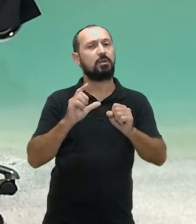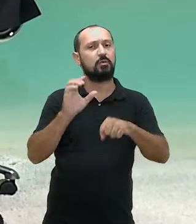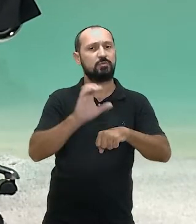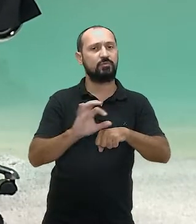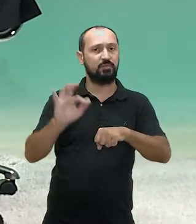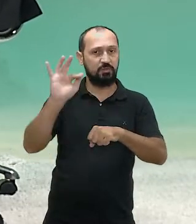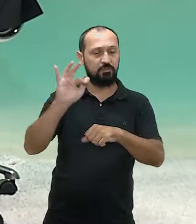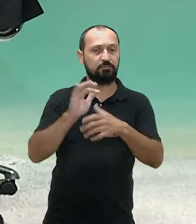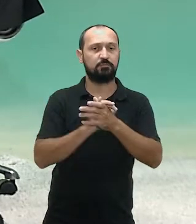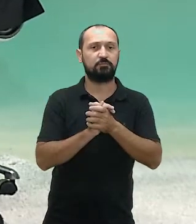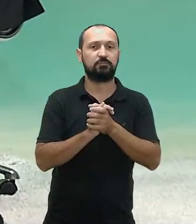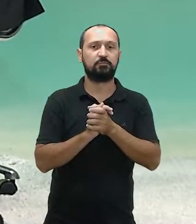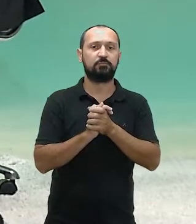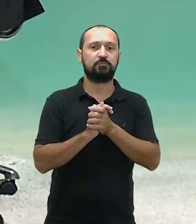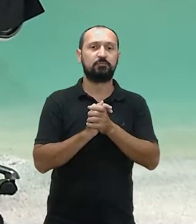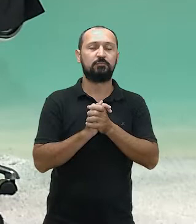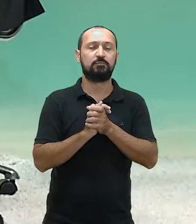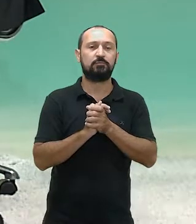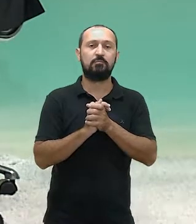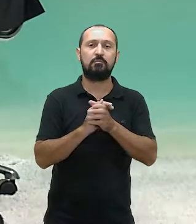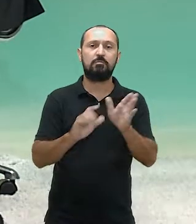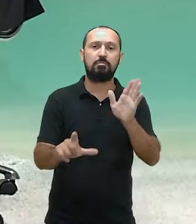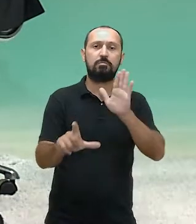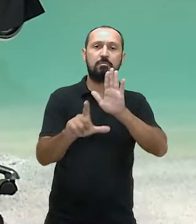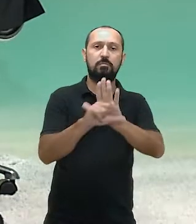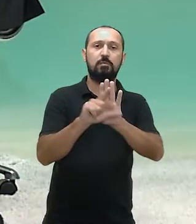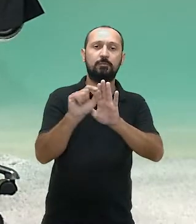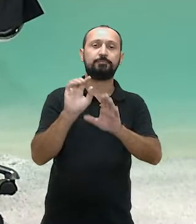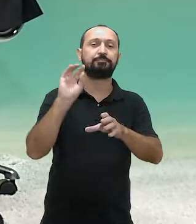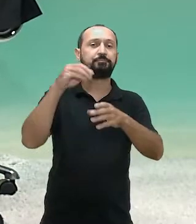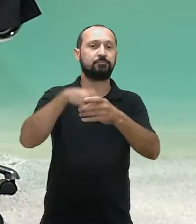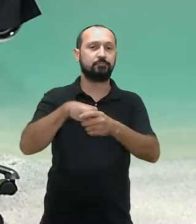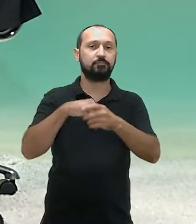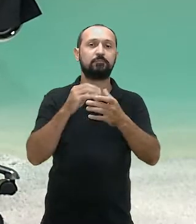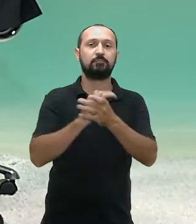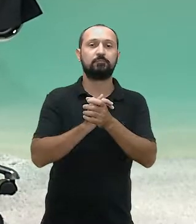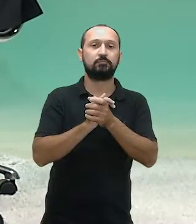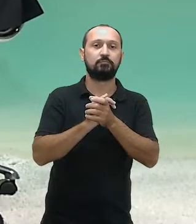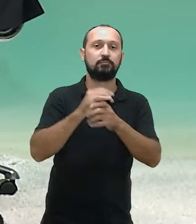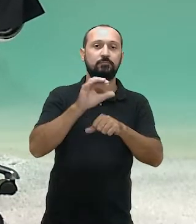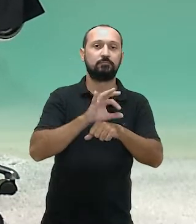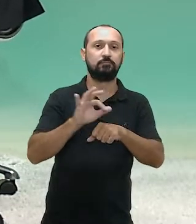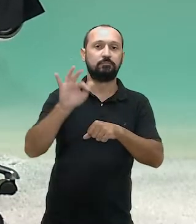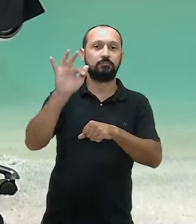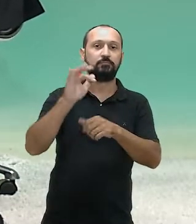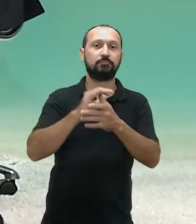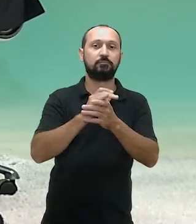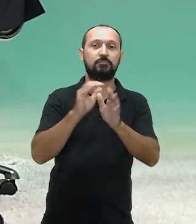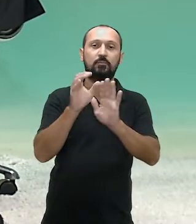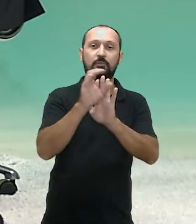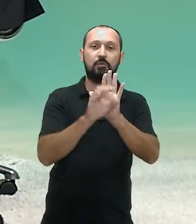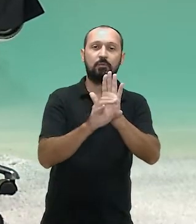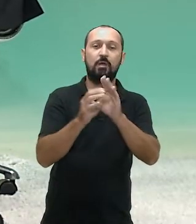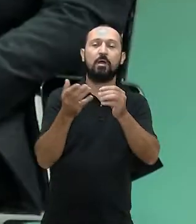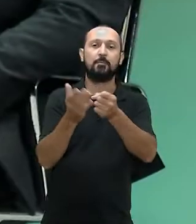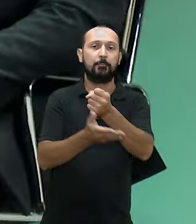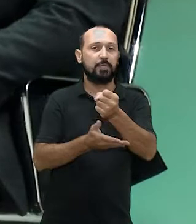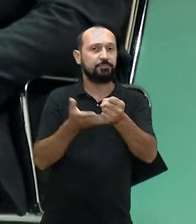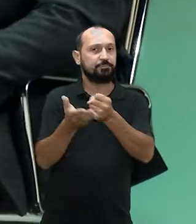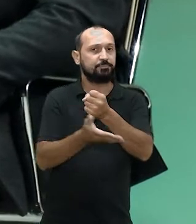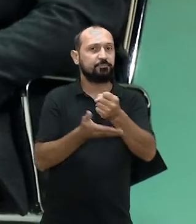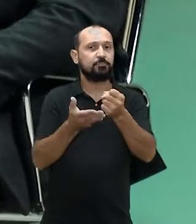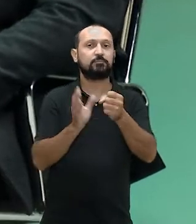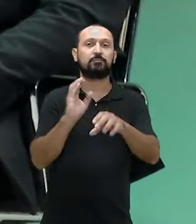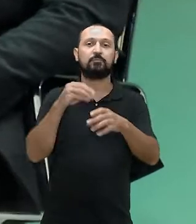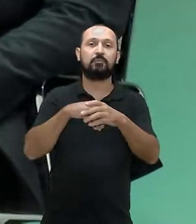Exatamente. Todas as leis orçamentárias são previstas diretamente na Constituição. O seu conteúdo básico